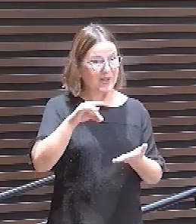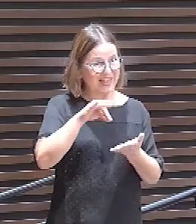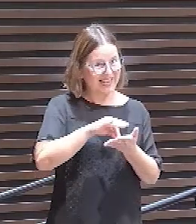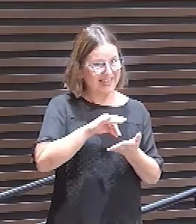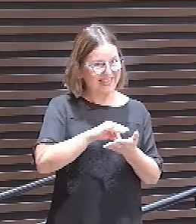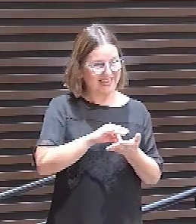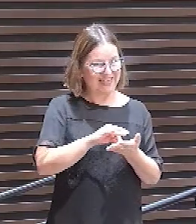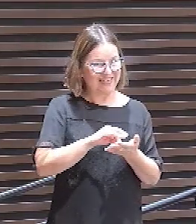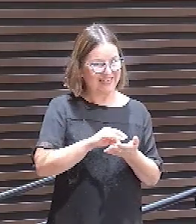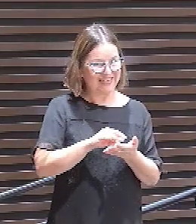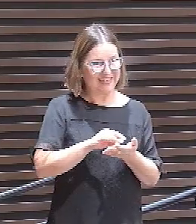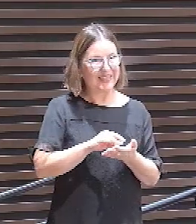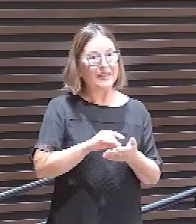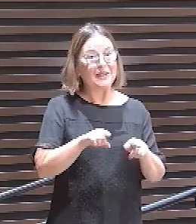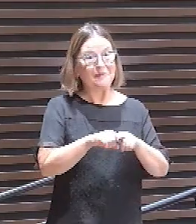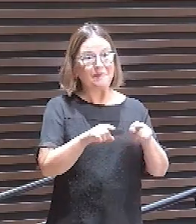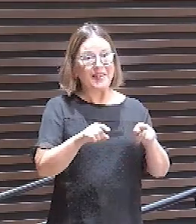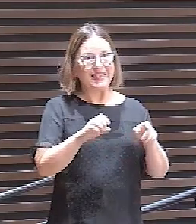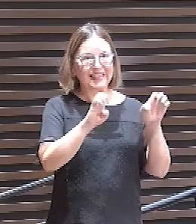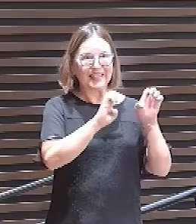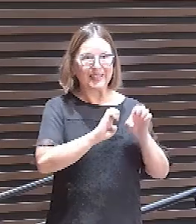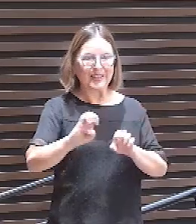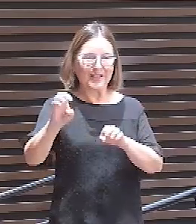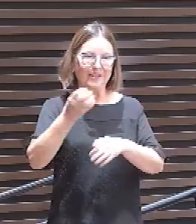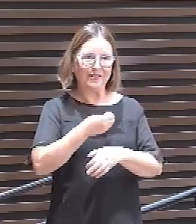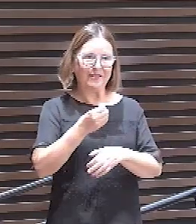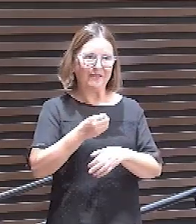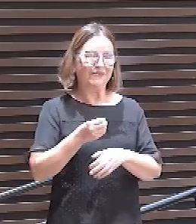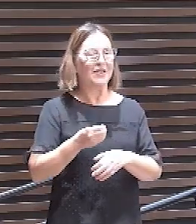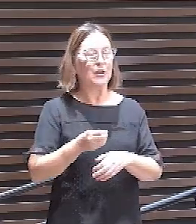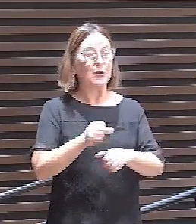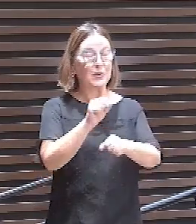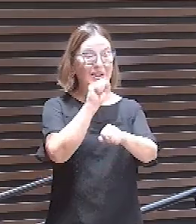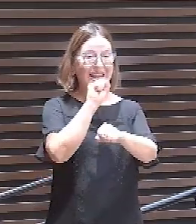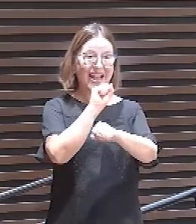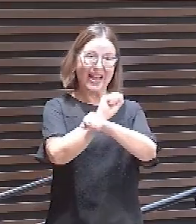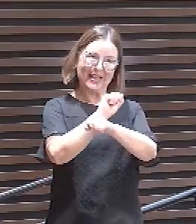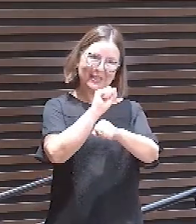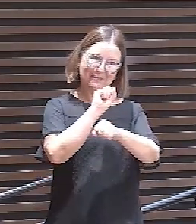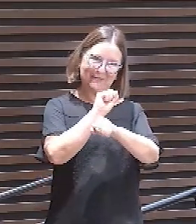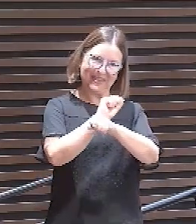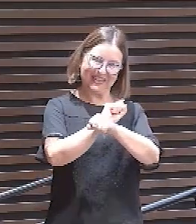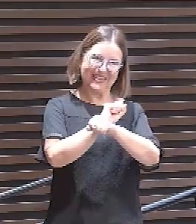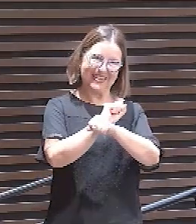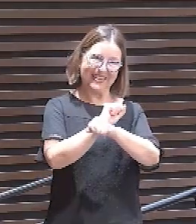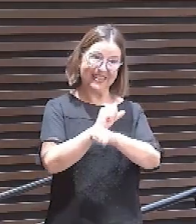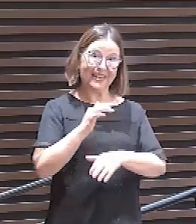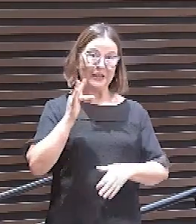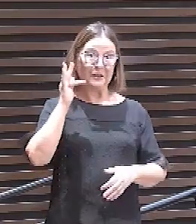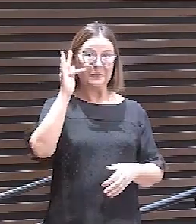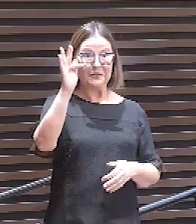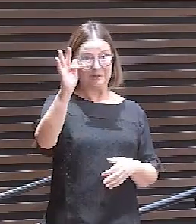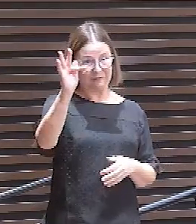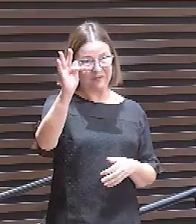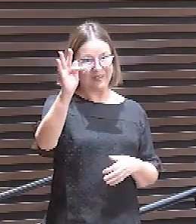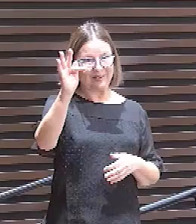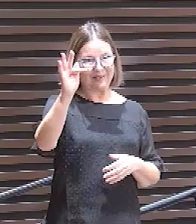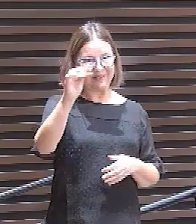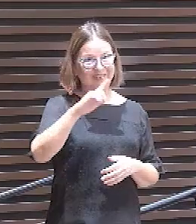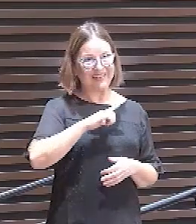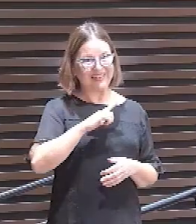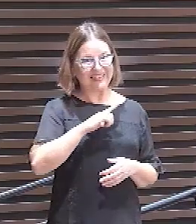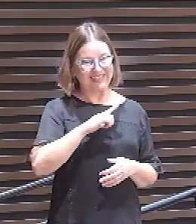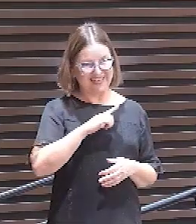esperança da fé, da realidade que havia de acontecer. Nós vivemos pela fé